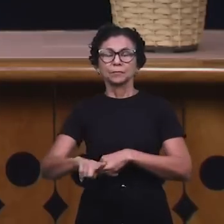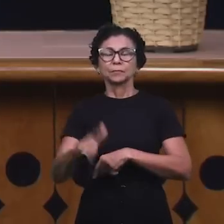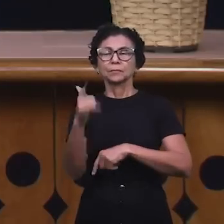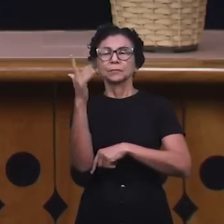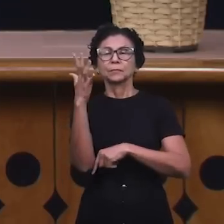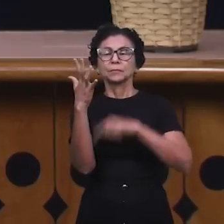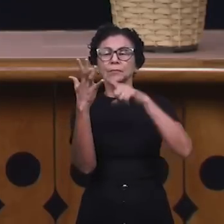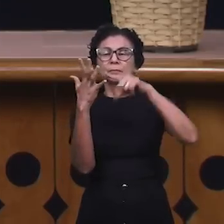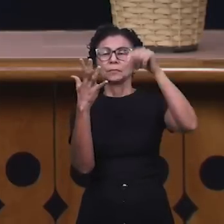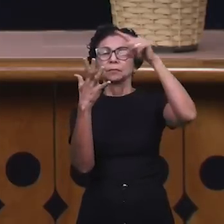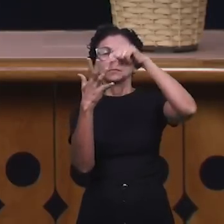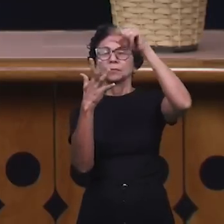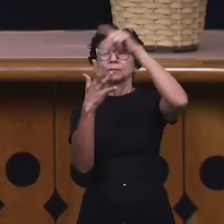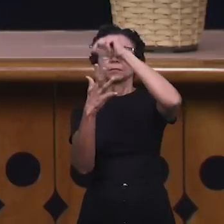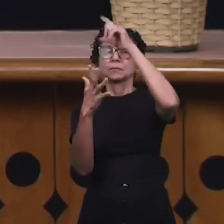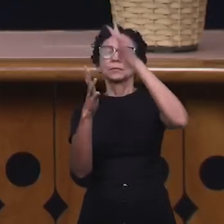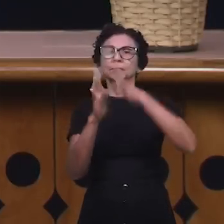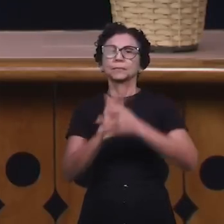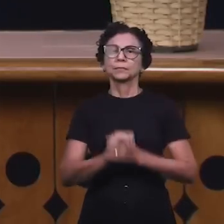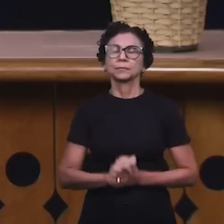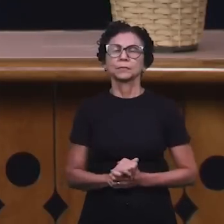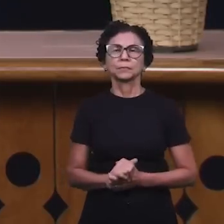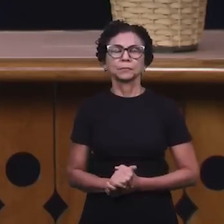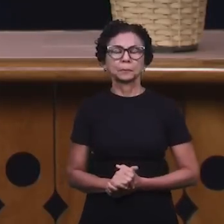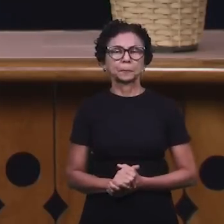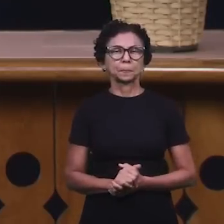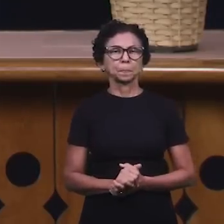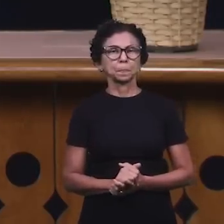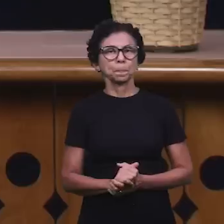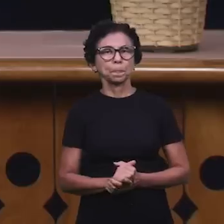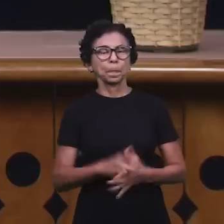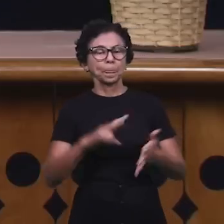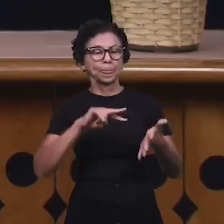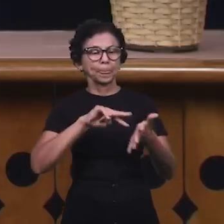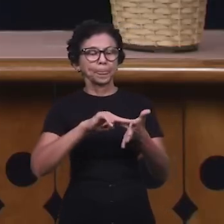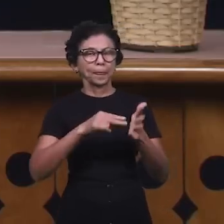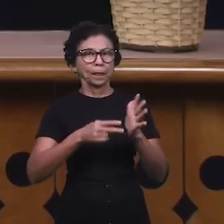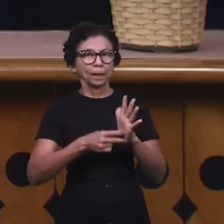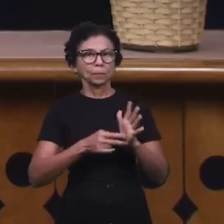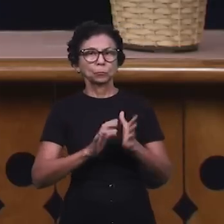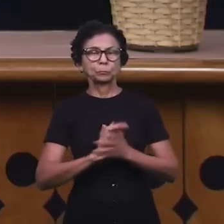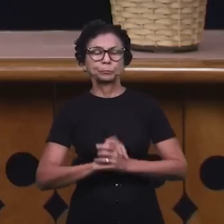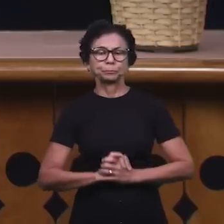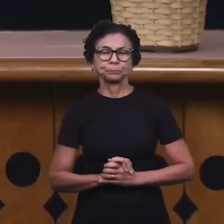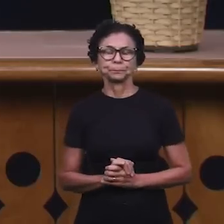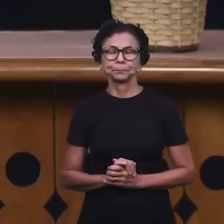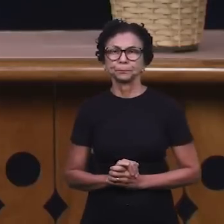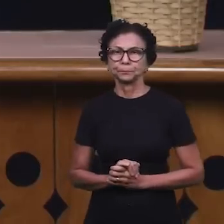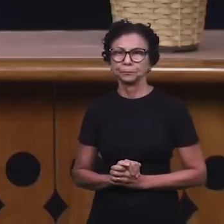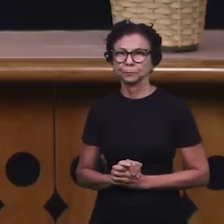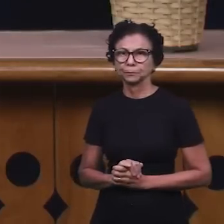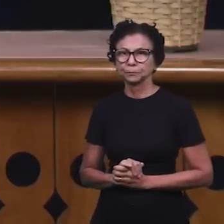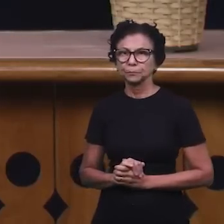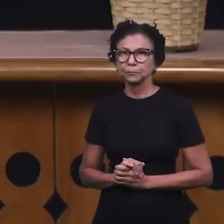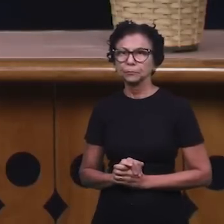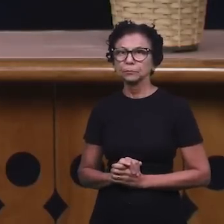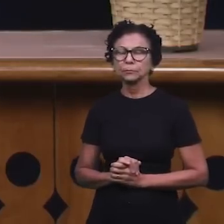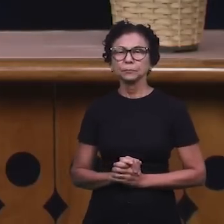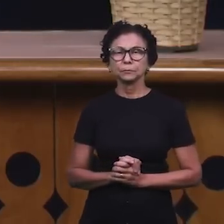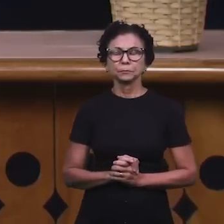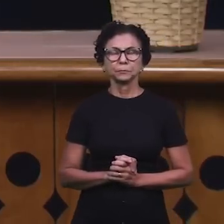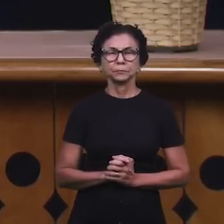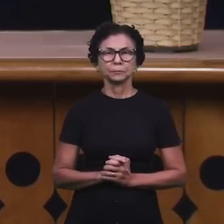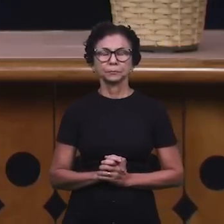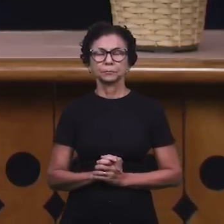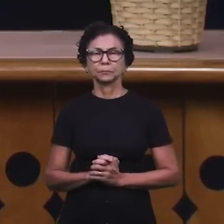voltar para a terra, porque nós vamos ver que Israel foi tirado da terra e a terra passou a outras